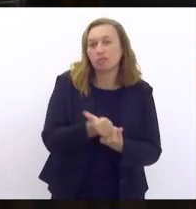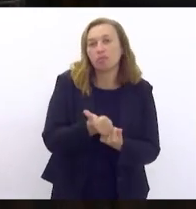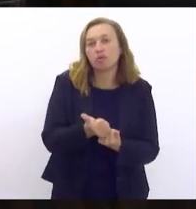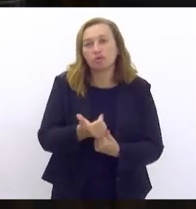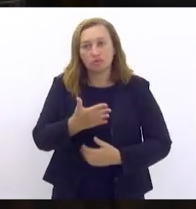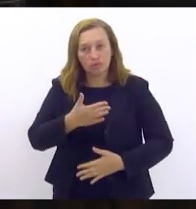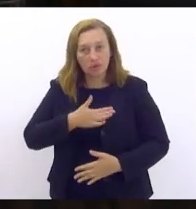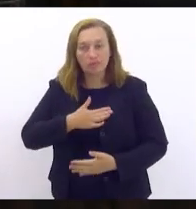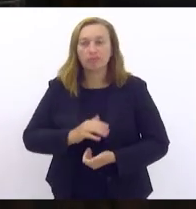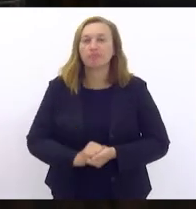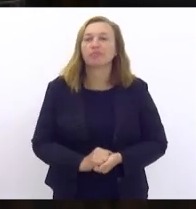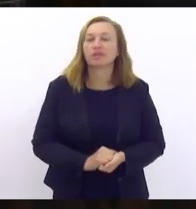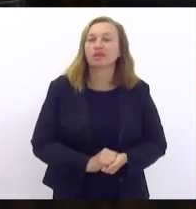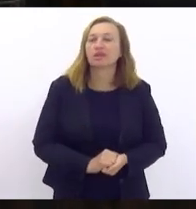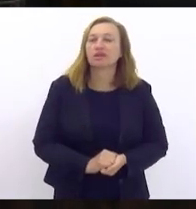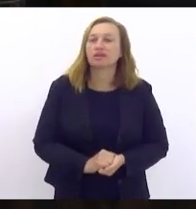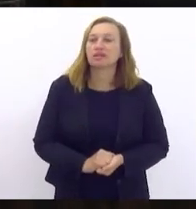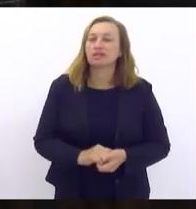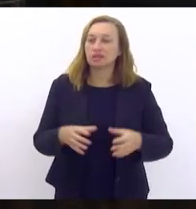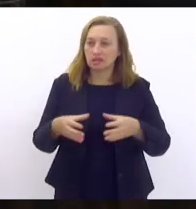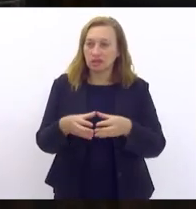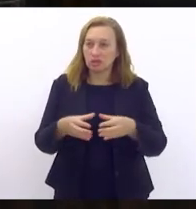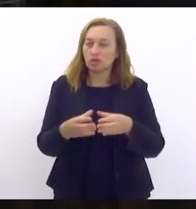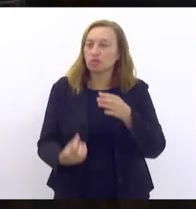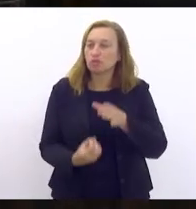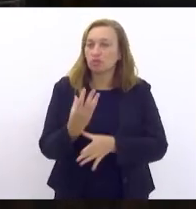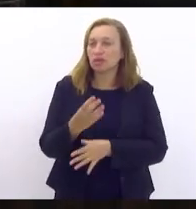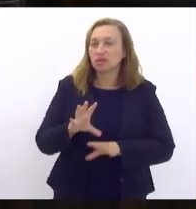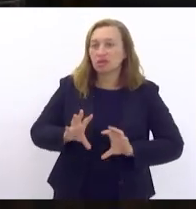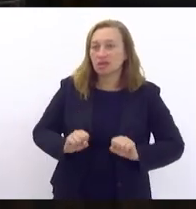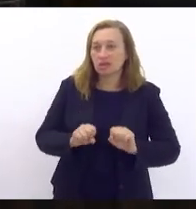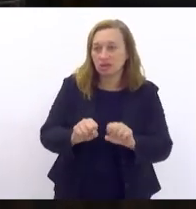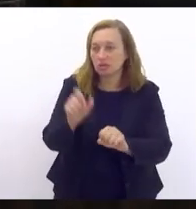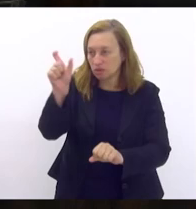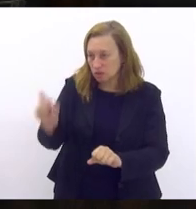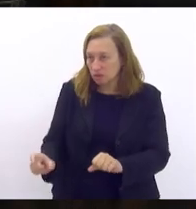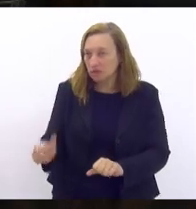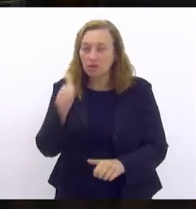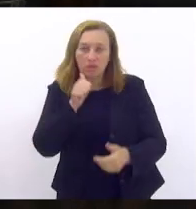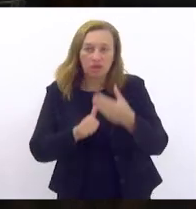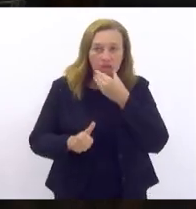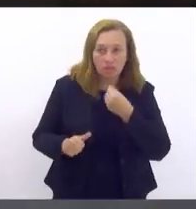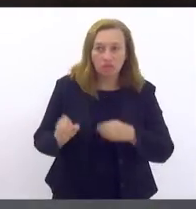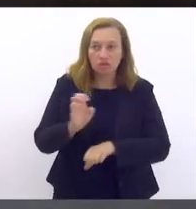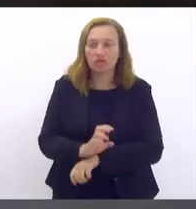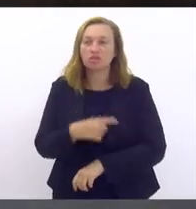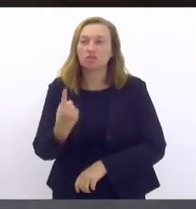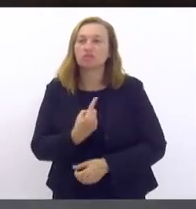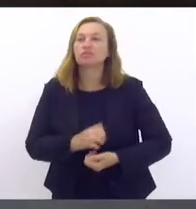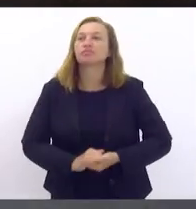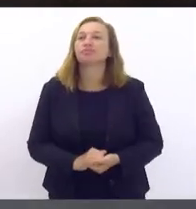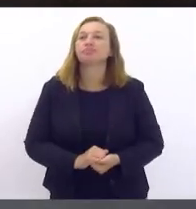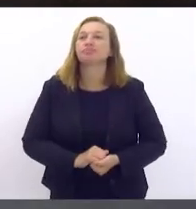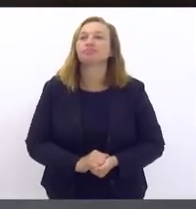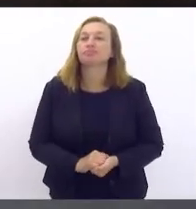compromisso essa cadeia produtiva que são os catadores e catadoras do nosso Estado